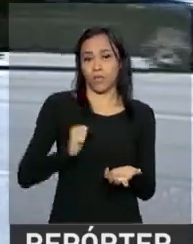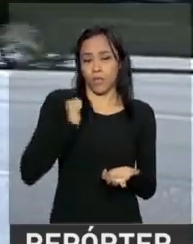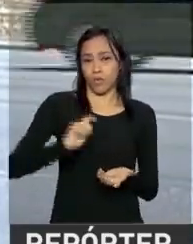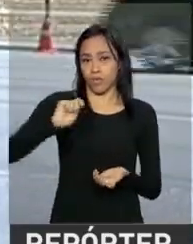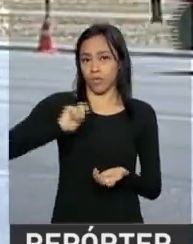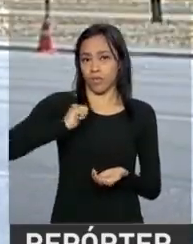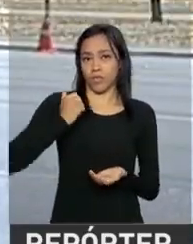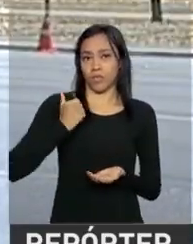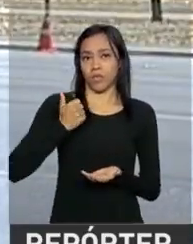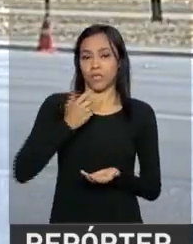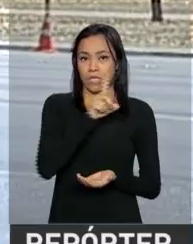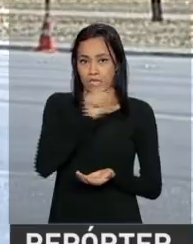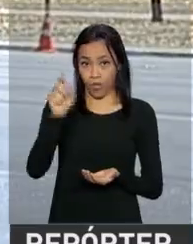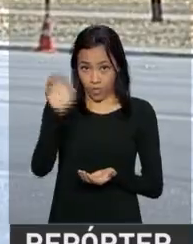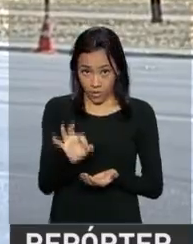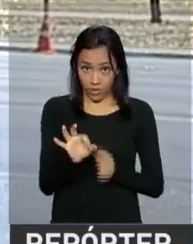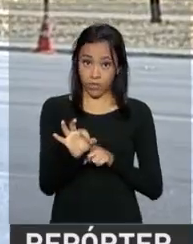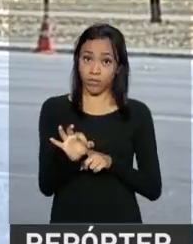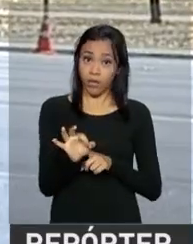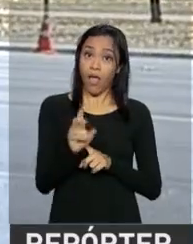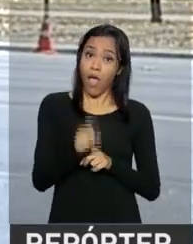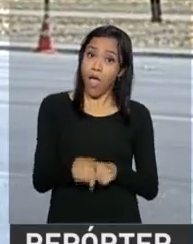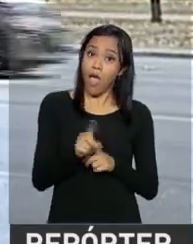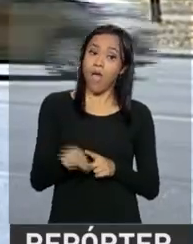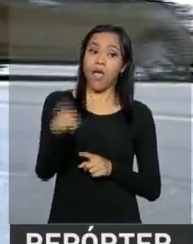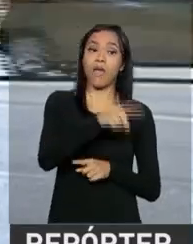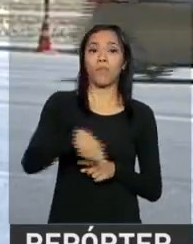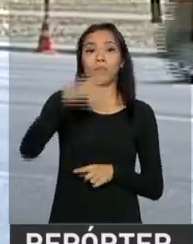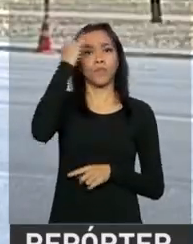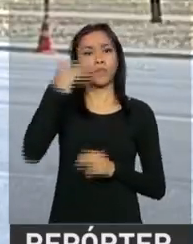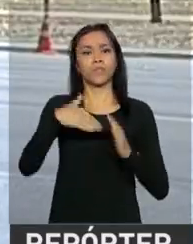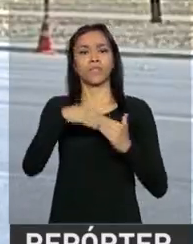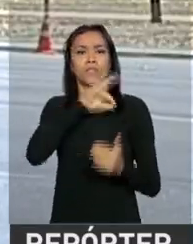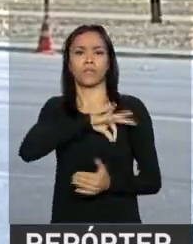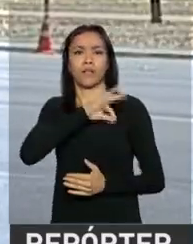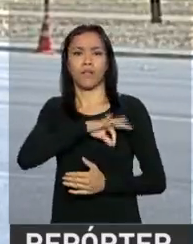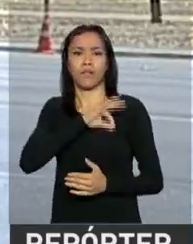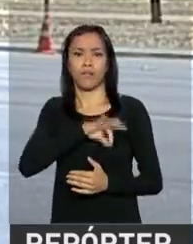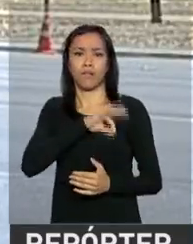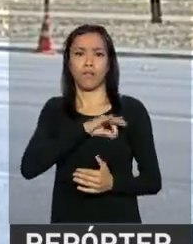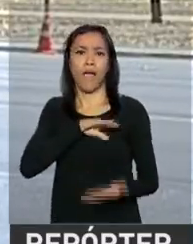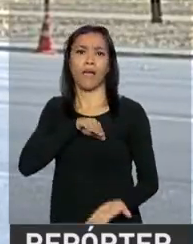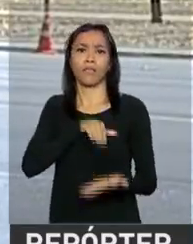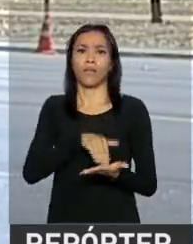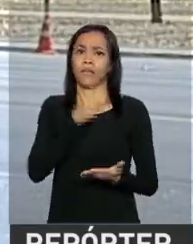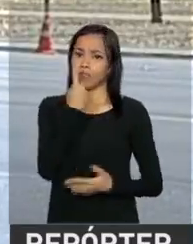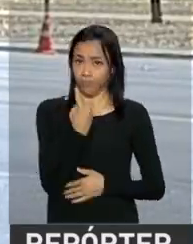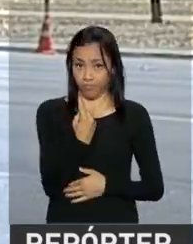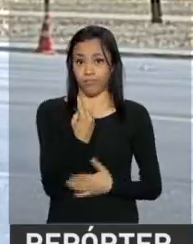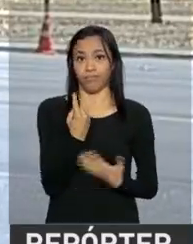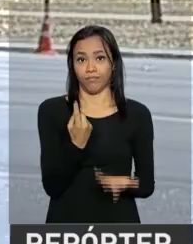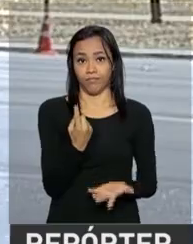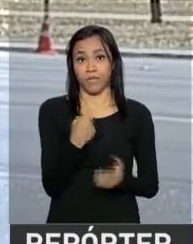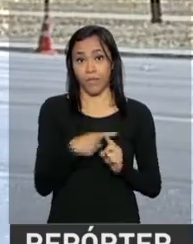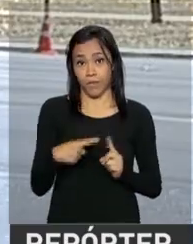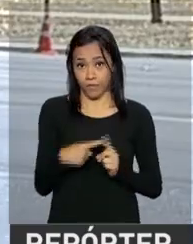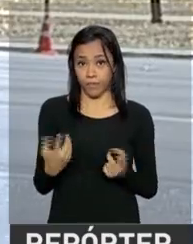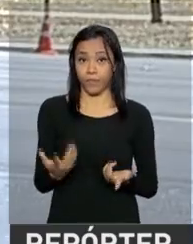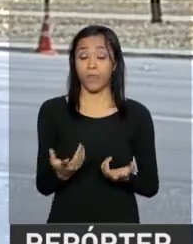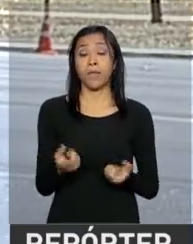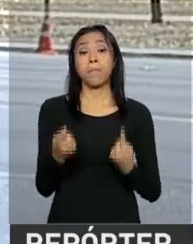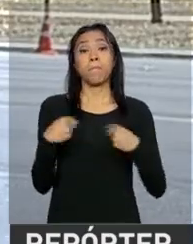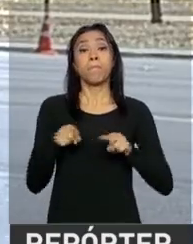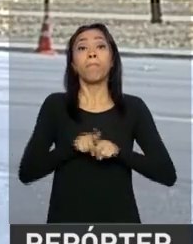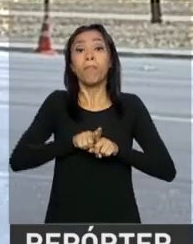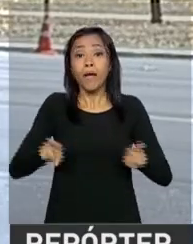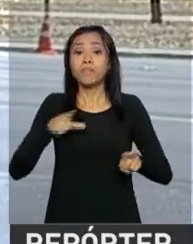As bolsas integrais de 100% são oferecidas às pessoas com renda assim, familiar, bruta, de até um salário mínimo e meio. Mas também tem